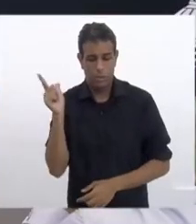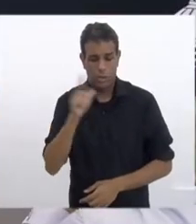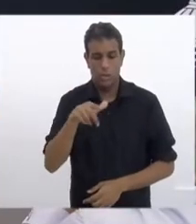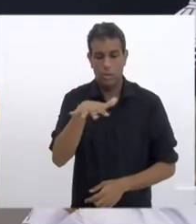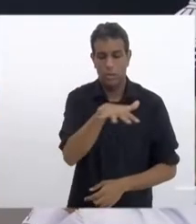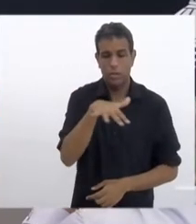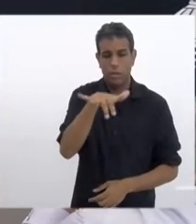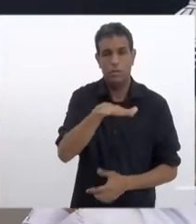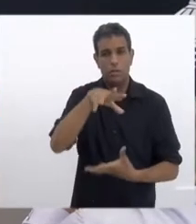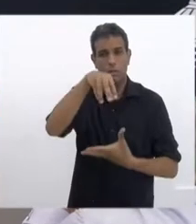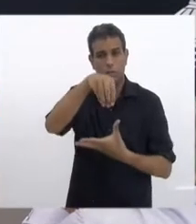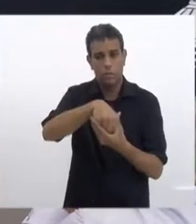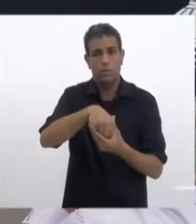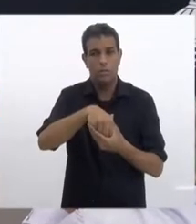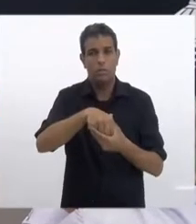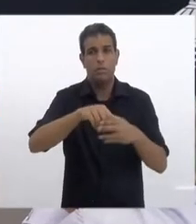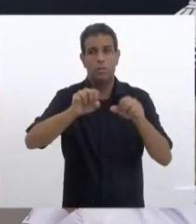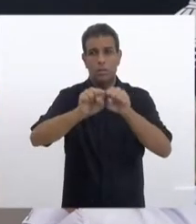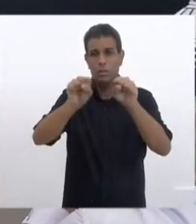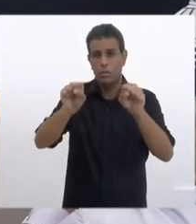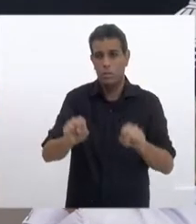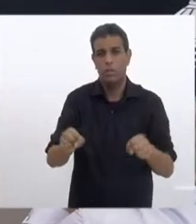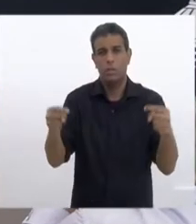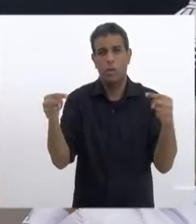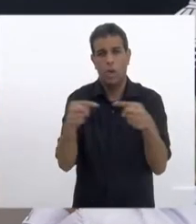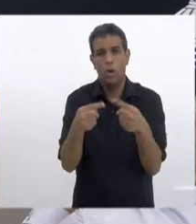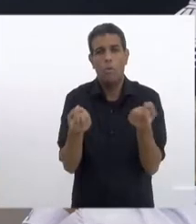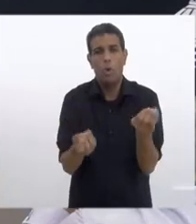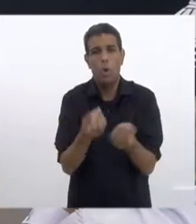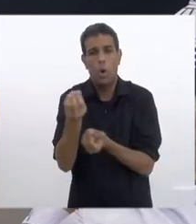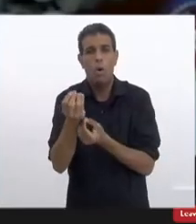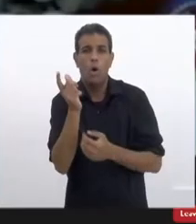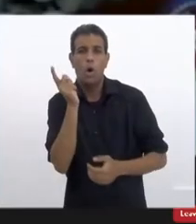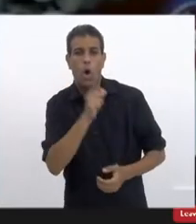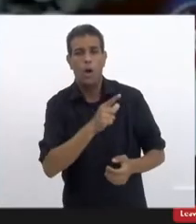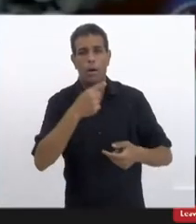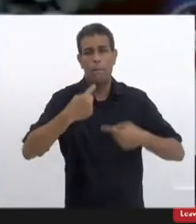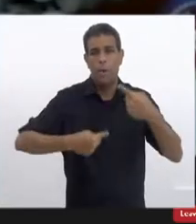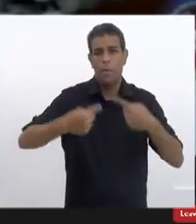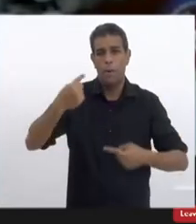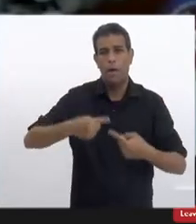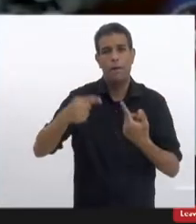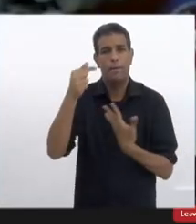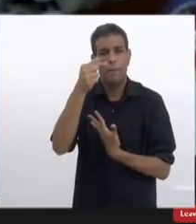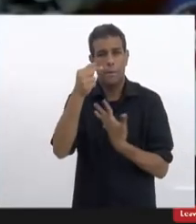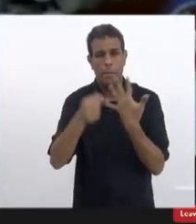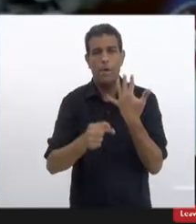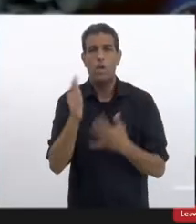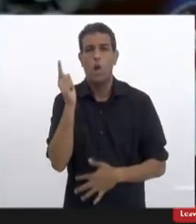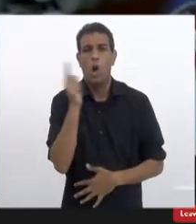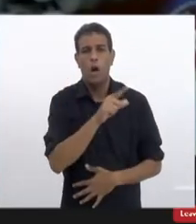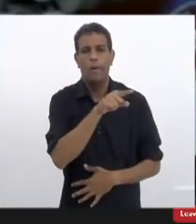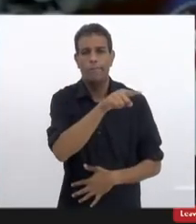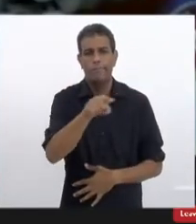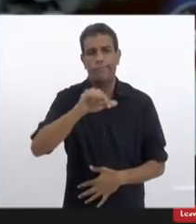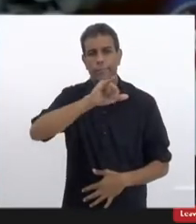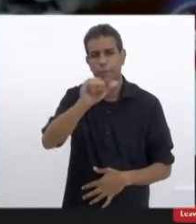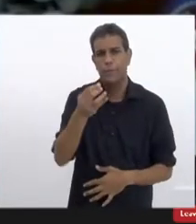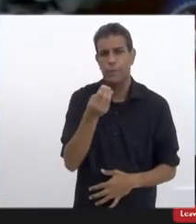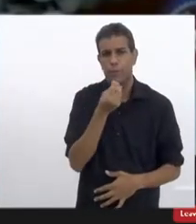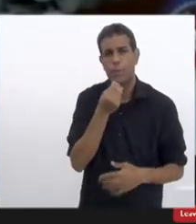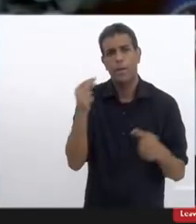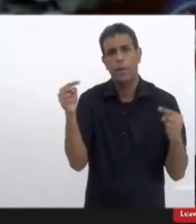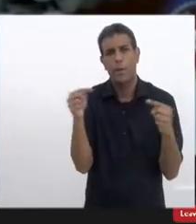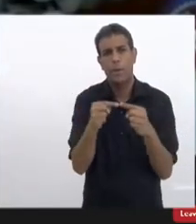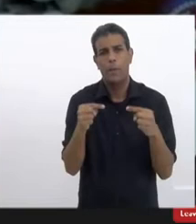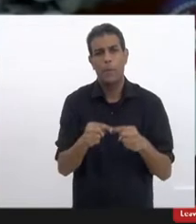órgão integrante do sistema de consolidação e efetivação das políticas públicas, tem essa oportunidade